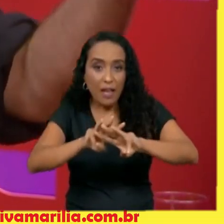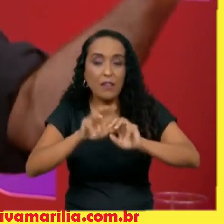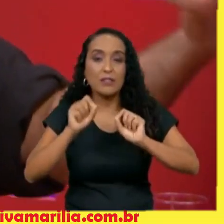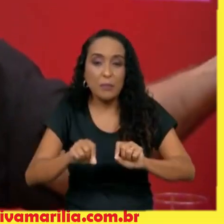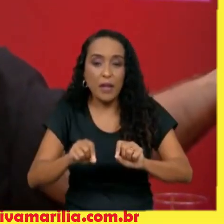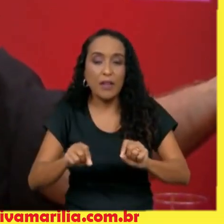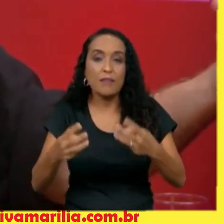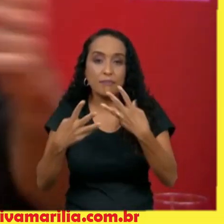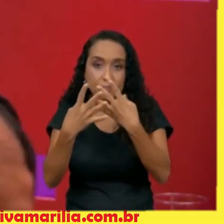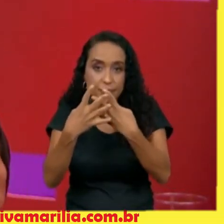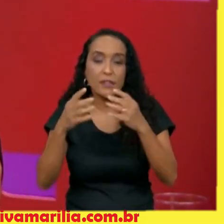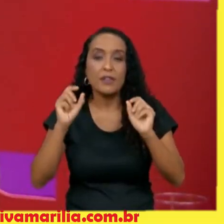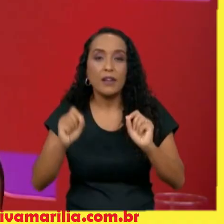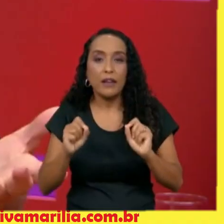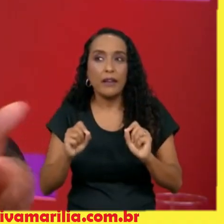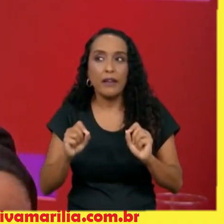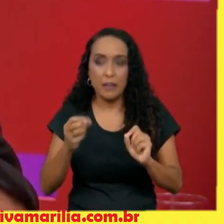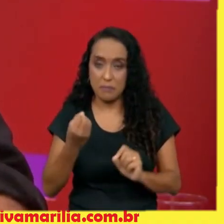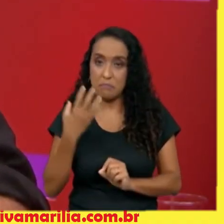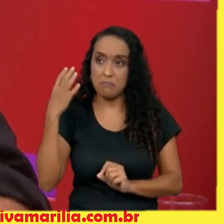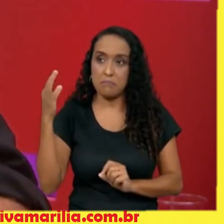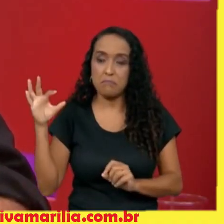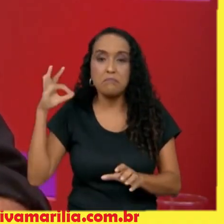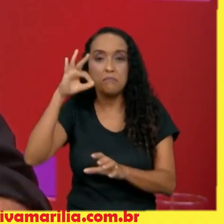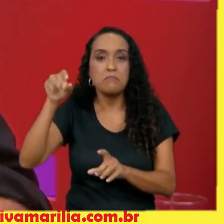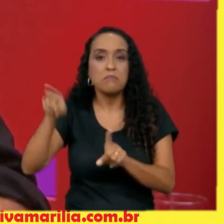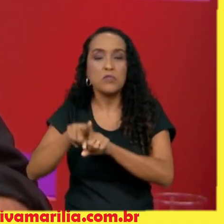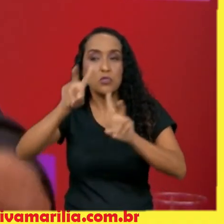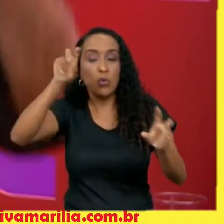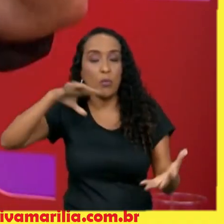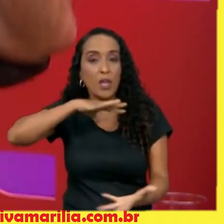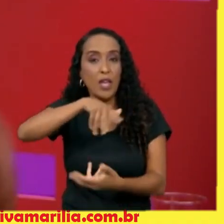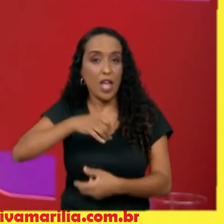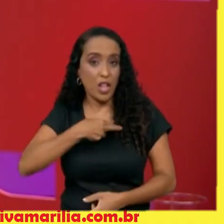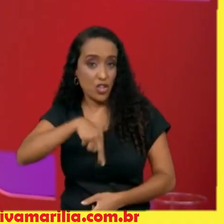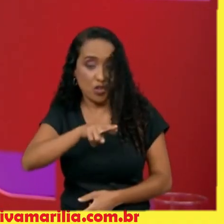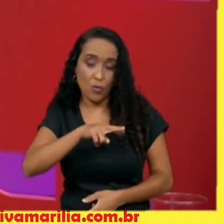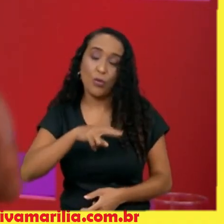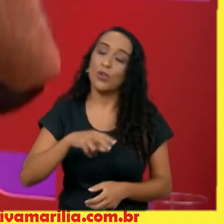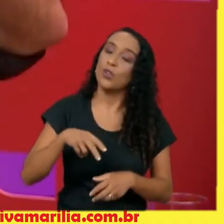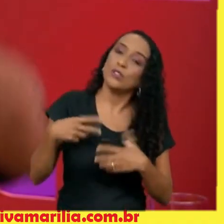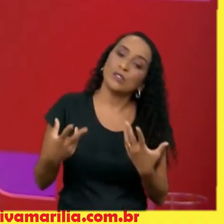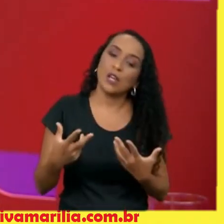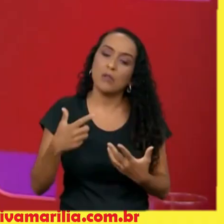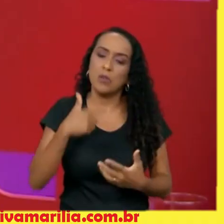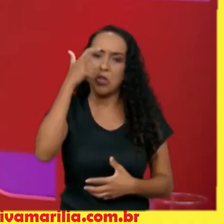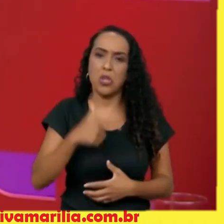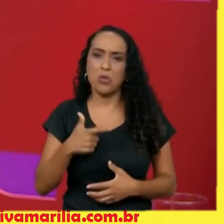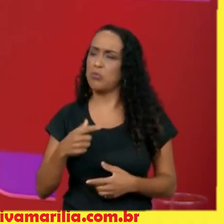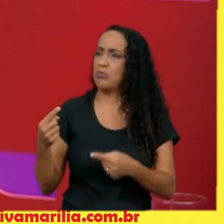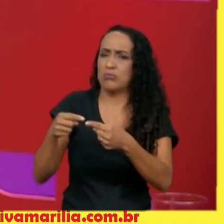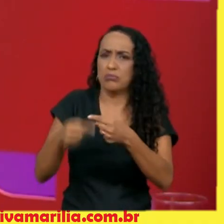mais prestigioso em termos de religião mundial, percebe? Quer dizer, não tem nada a ver com o judaísmo, não tem nada a ver